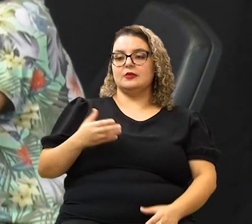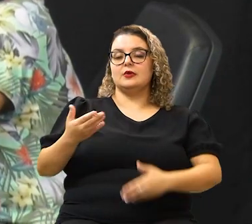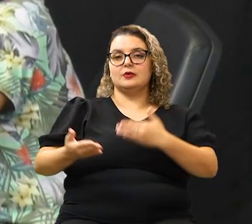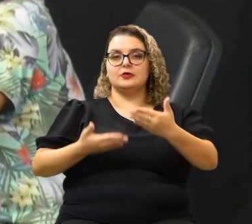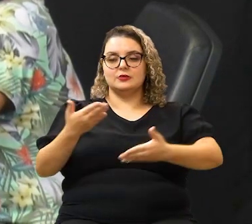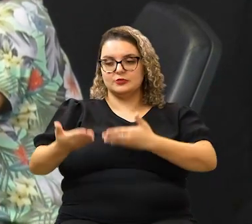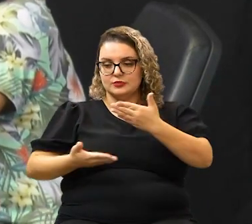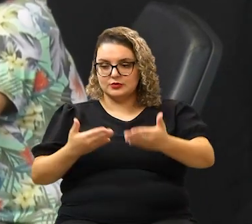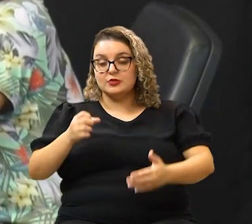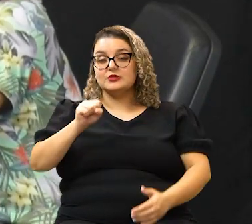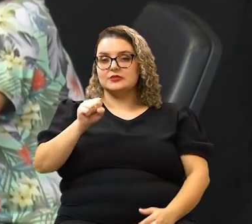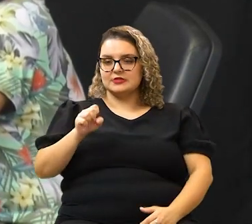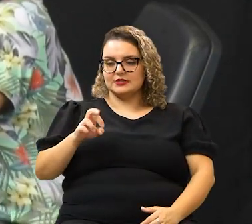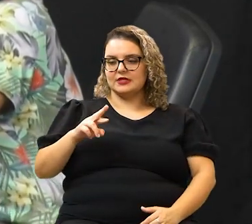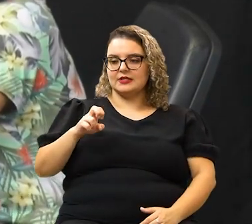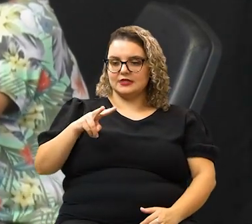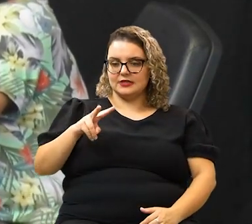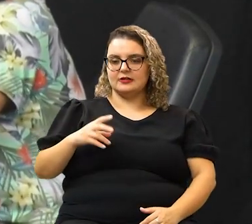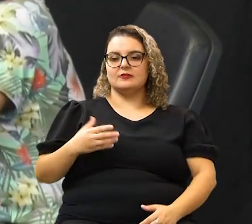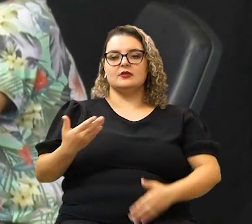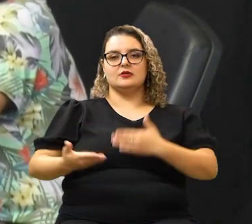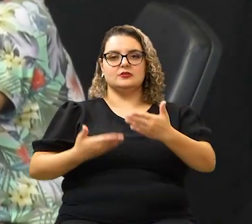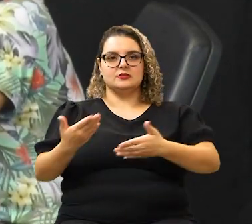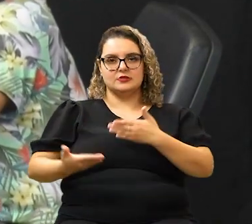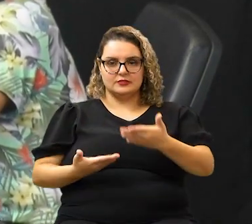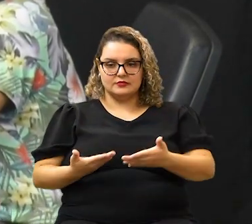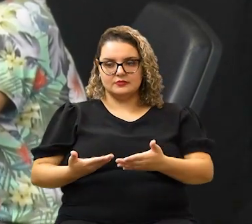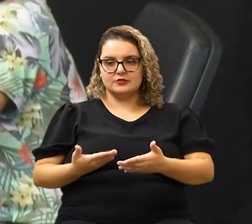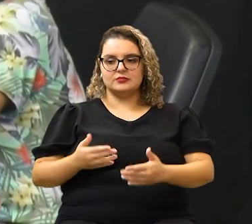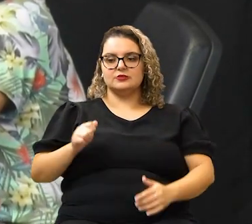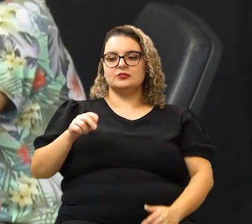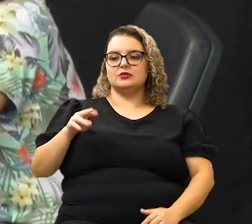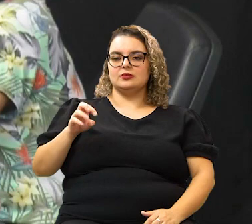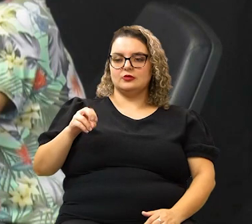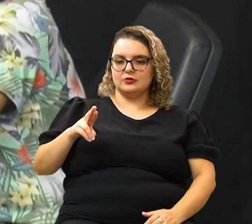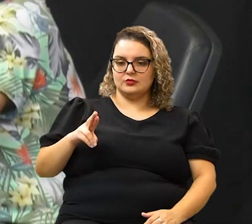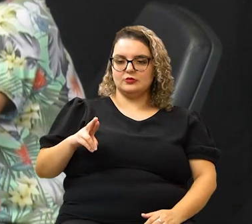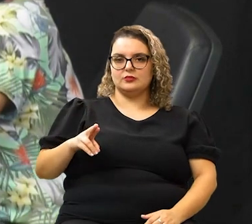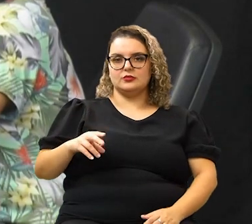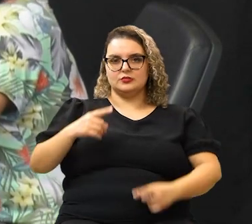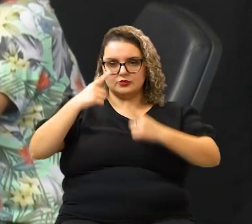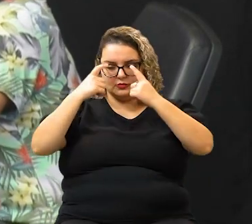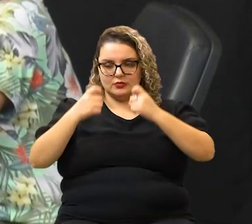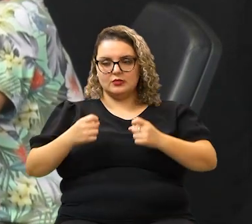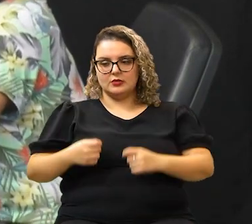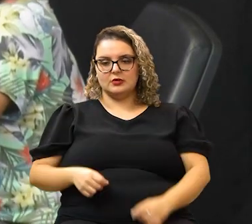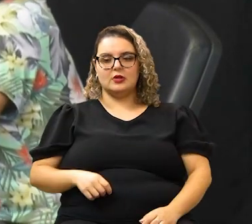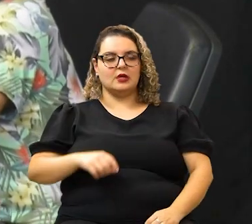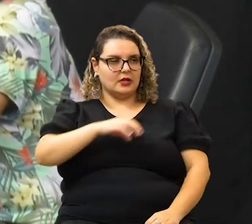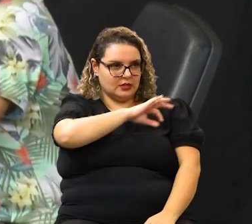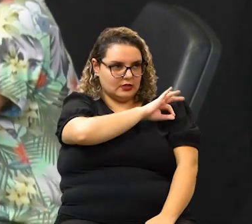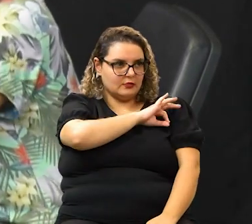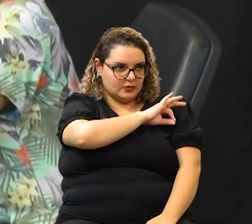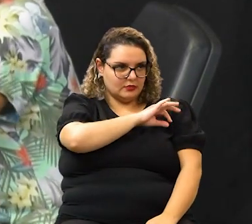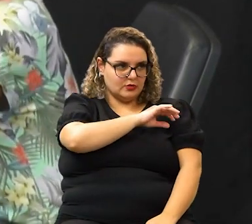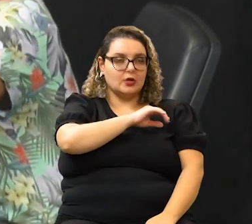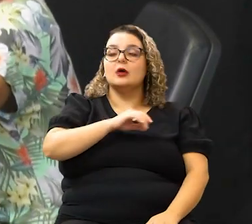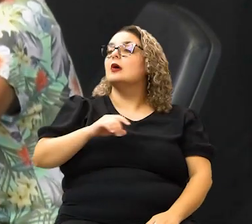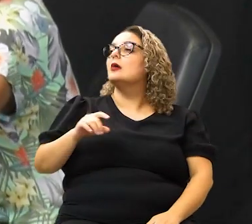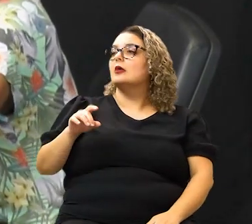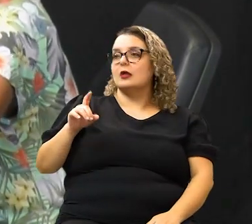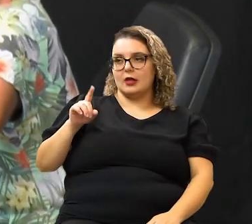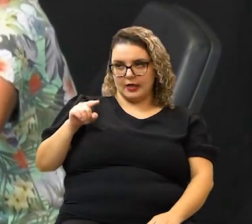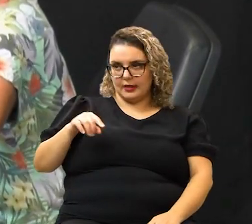da Prefeitura. É da Prefeitura. É da Prefeitura. Foi criado na Prefeitura. Ele não é do Judiciário. Não, ele é da Prefeitura. A vara